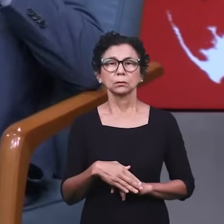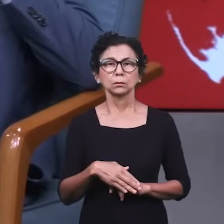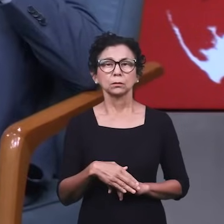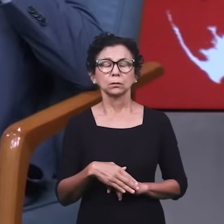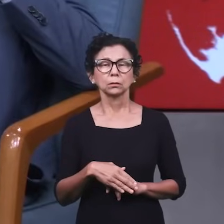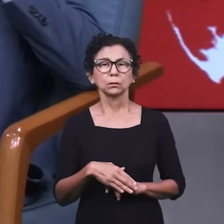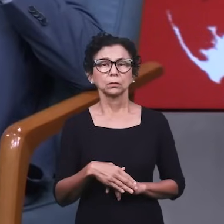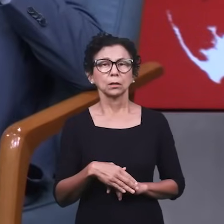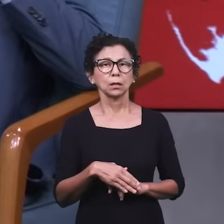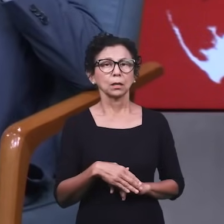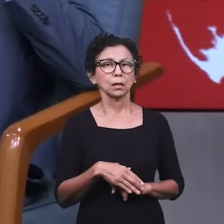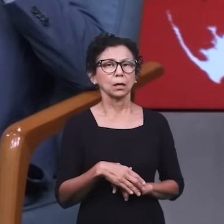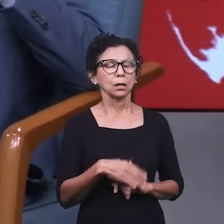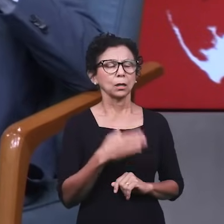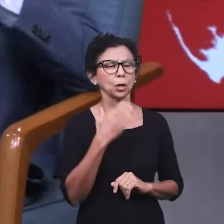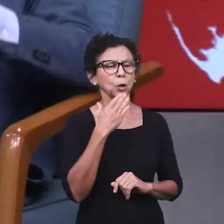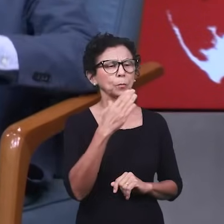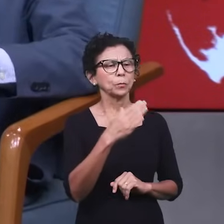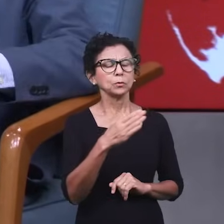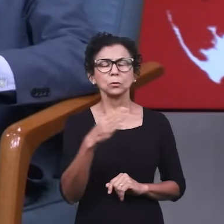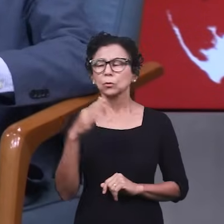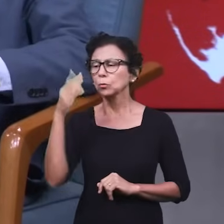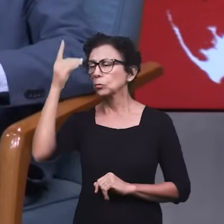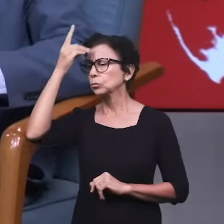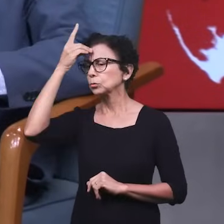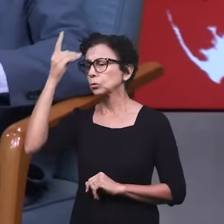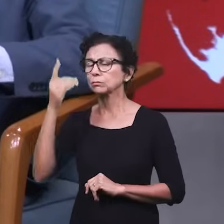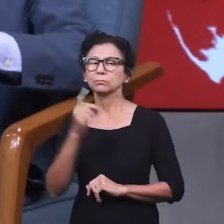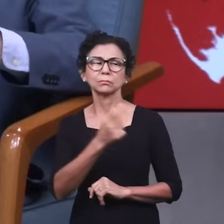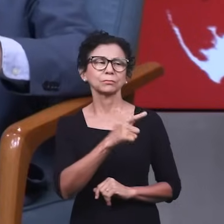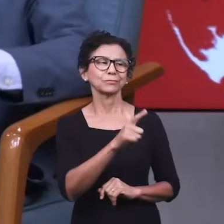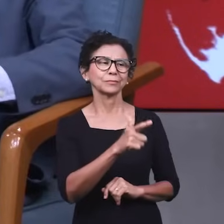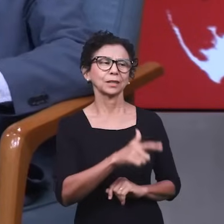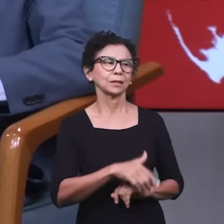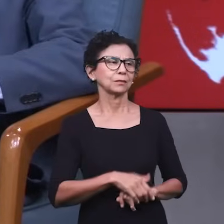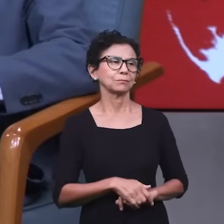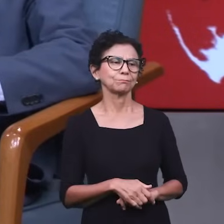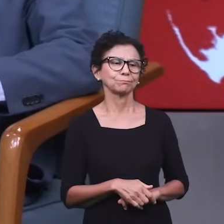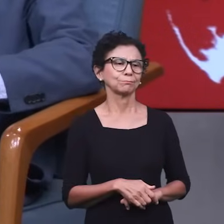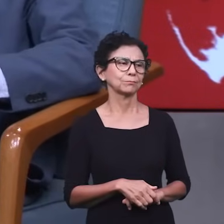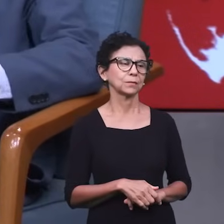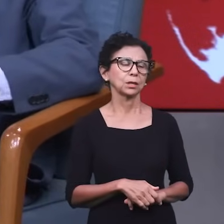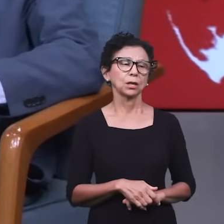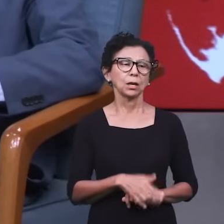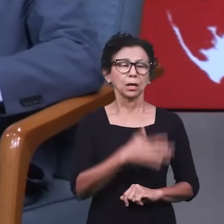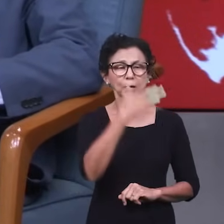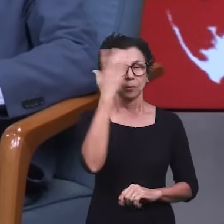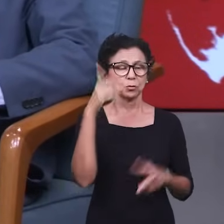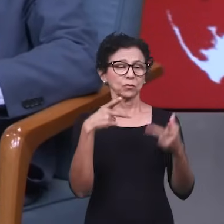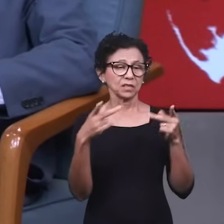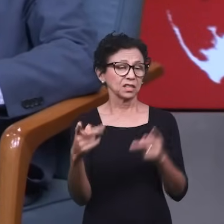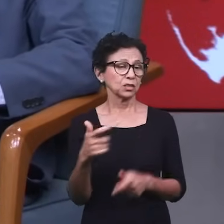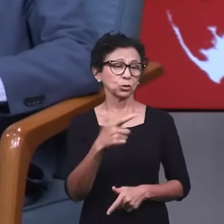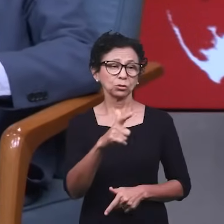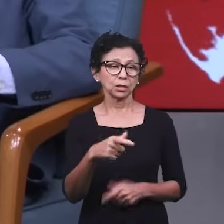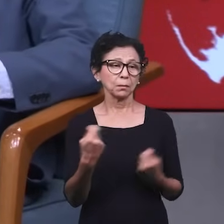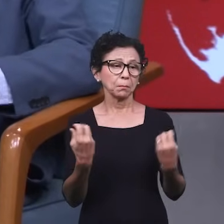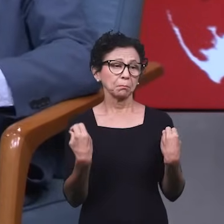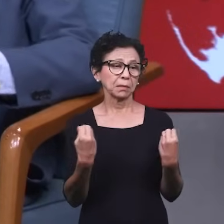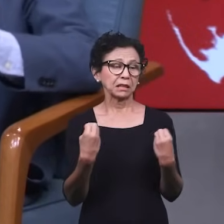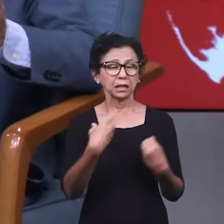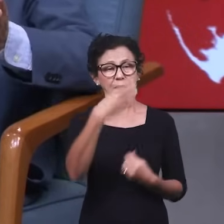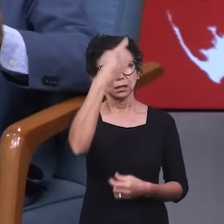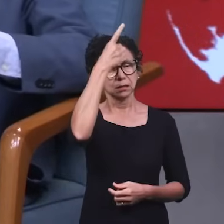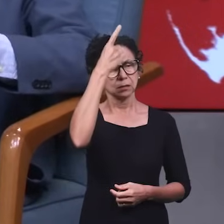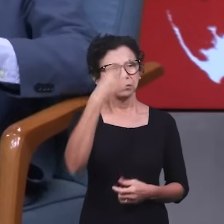ele disse que não tinha dons. E ele me disse, não é porque não tem dons, pastor, é exatamente porque hoje não tem nenhum visitante. E eu perguntei